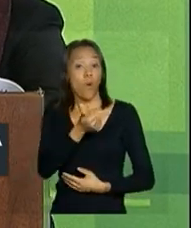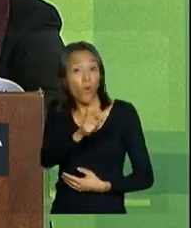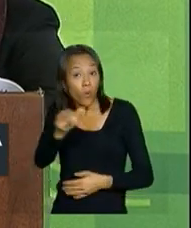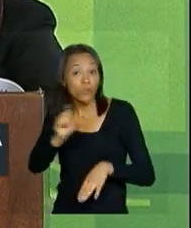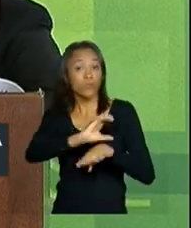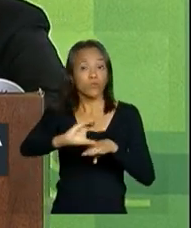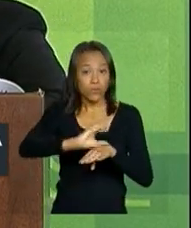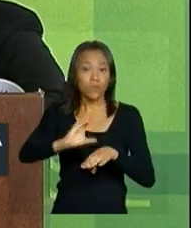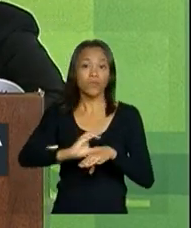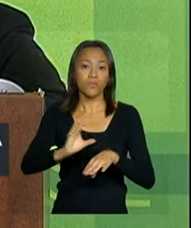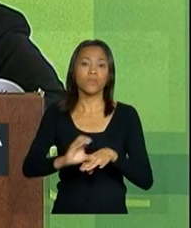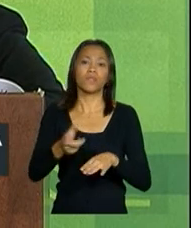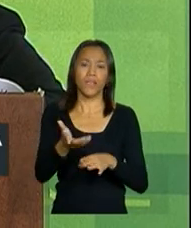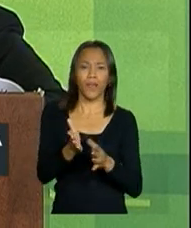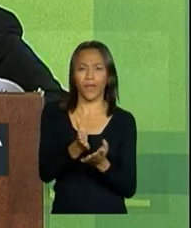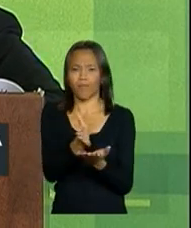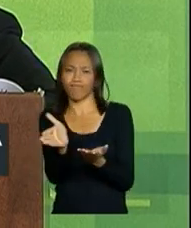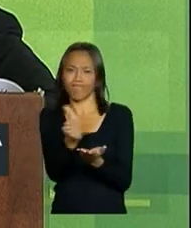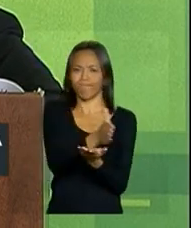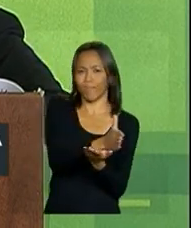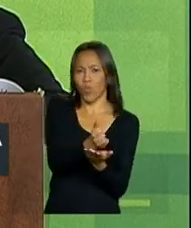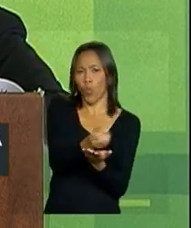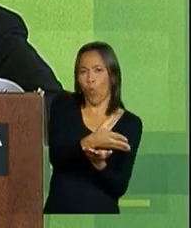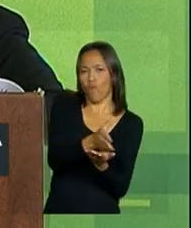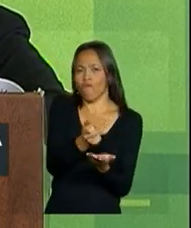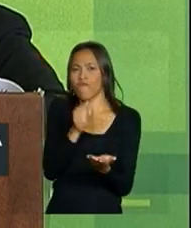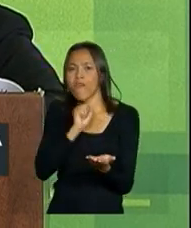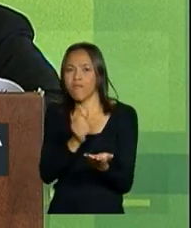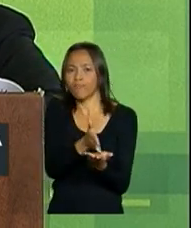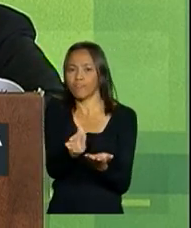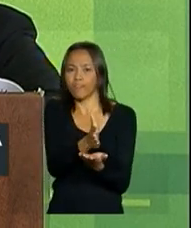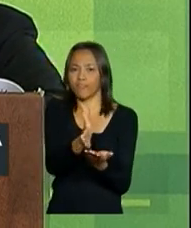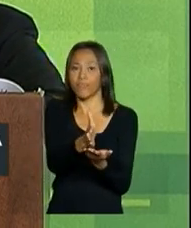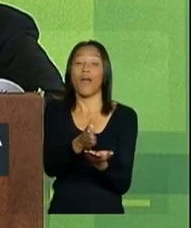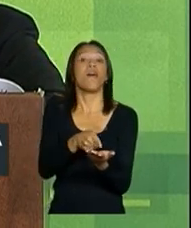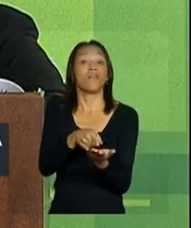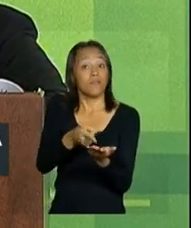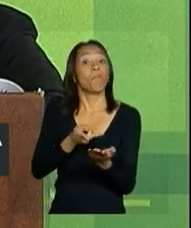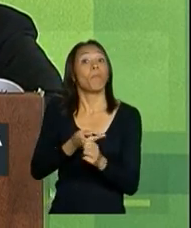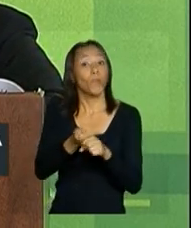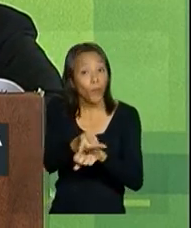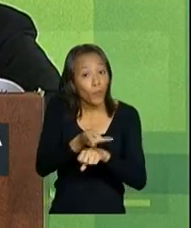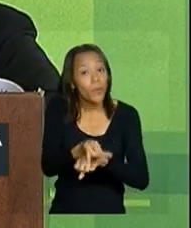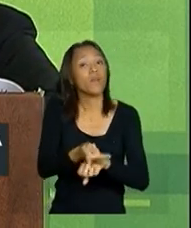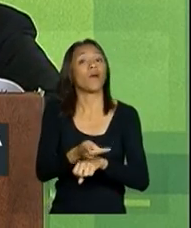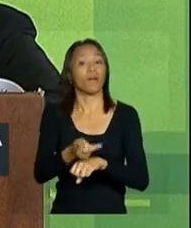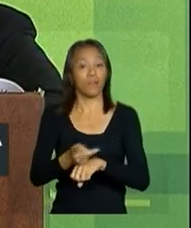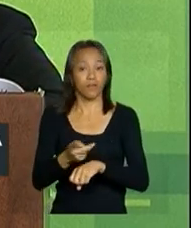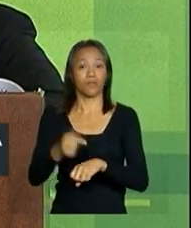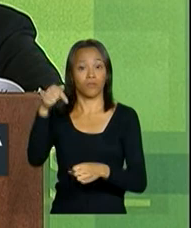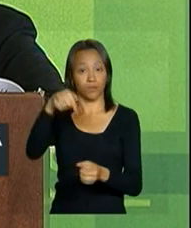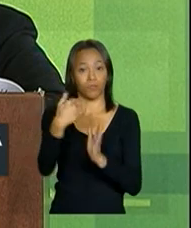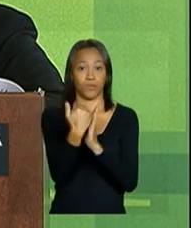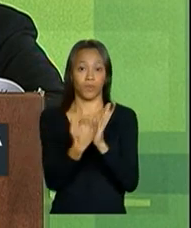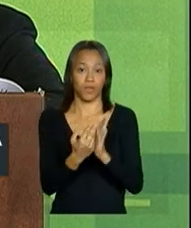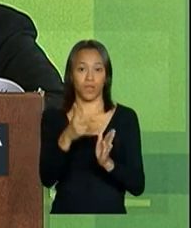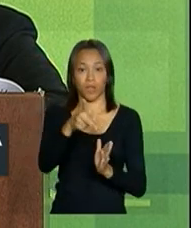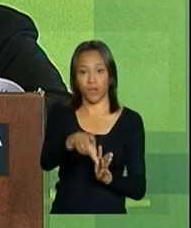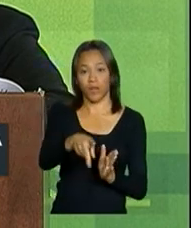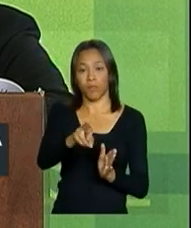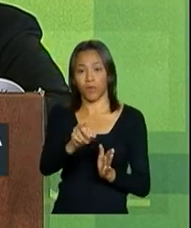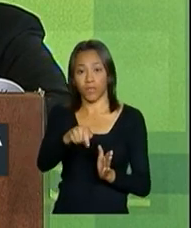que são intermediários entre o Novo e Velho também são muito procurados no âmbito do Pronatec